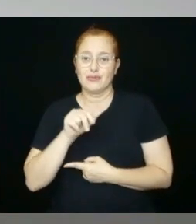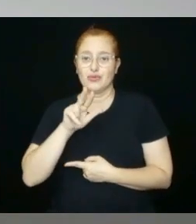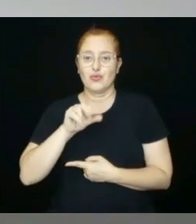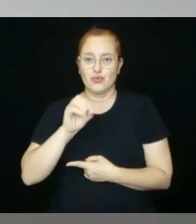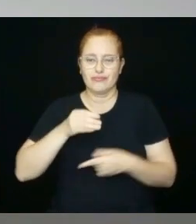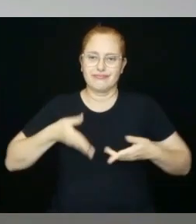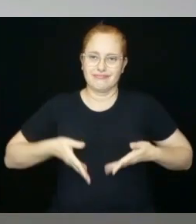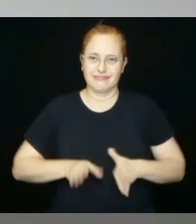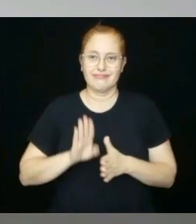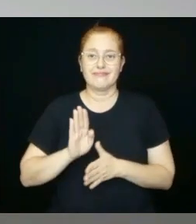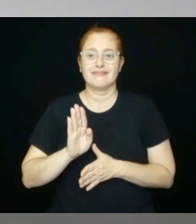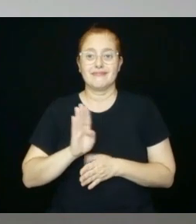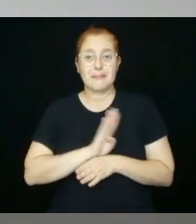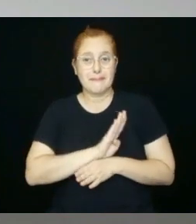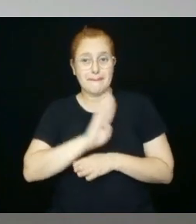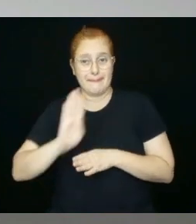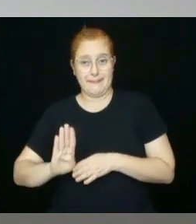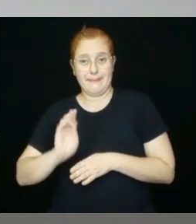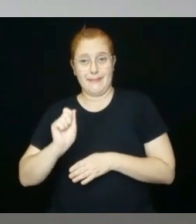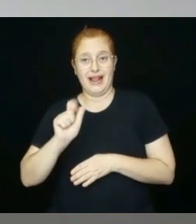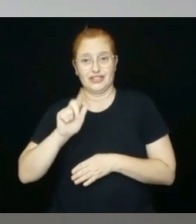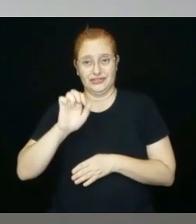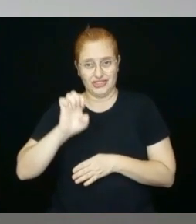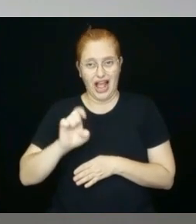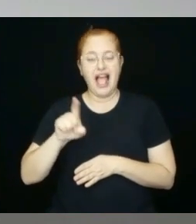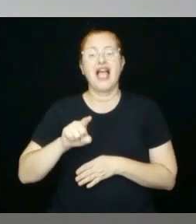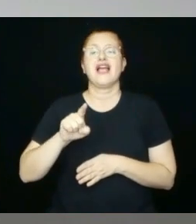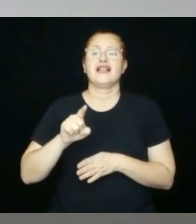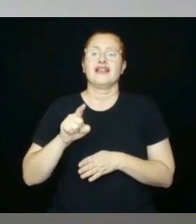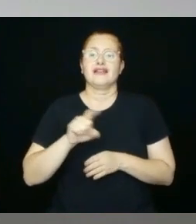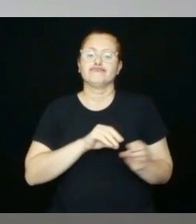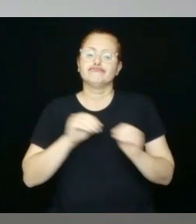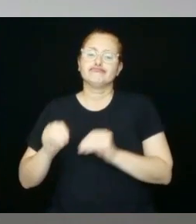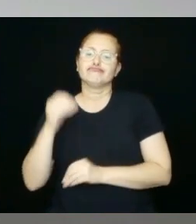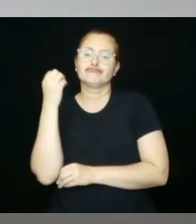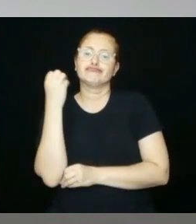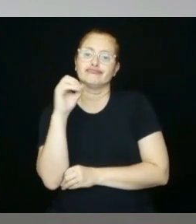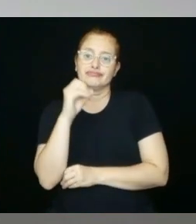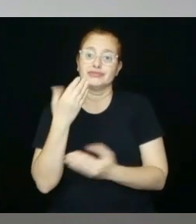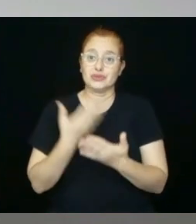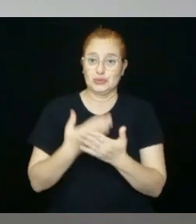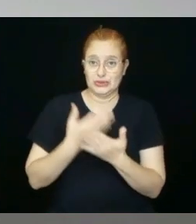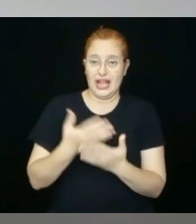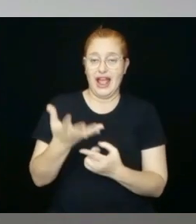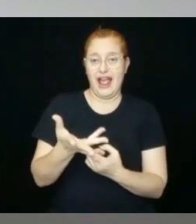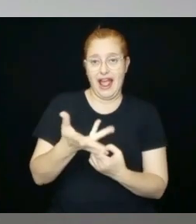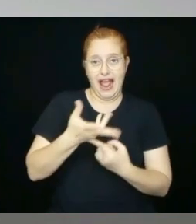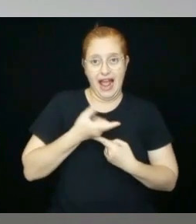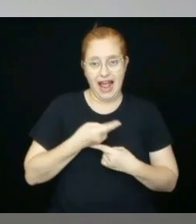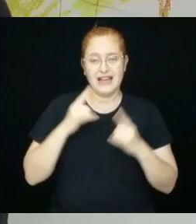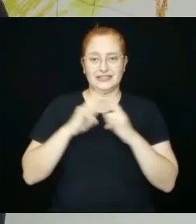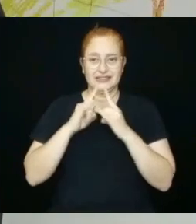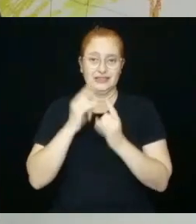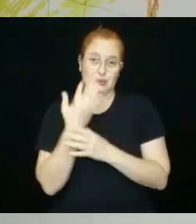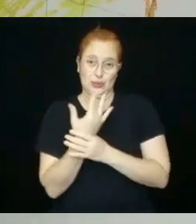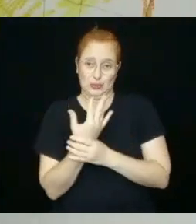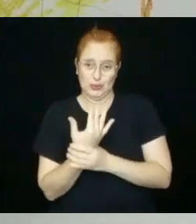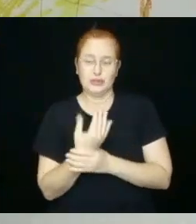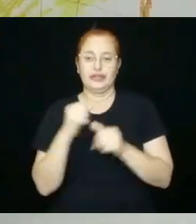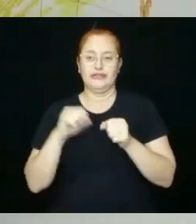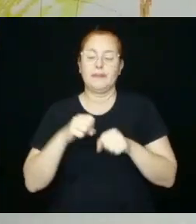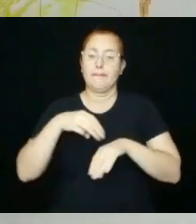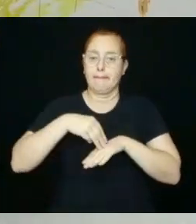natural de Bagé, veio para Porto Alegre estudar artes no Instituto de Artes, se formou lá,